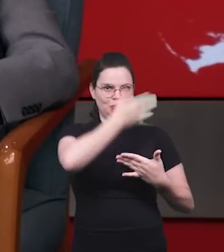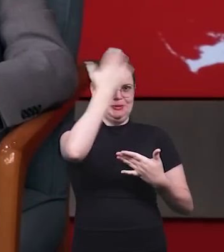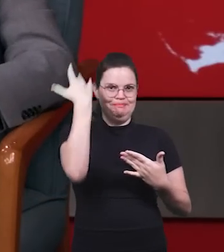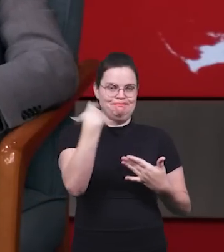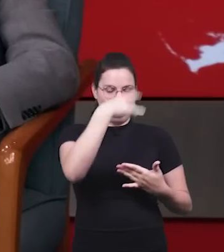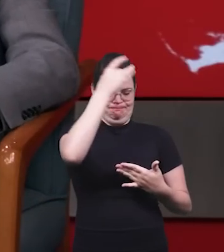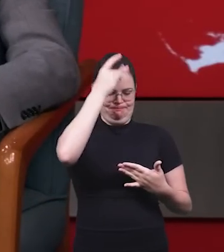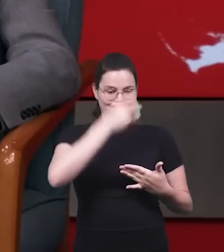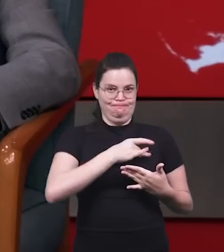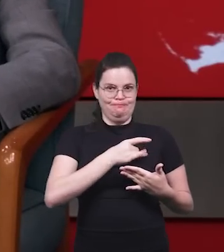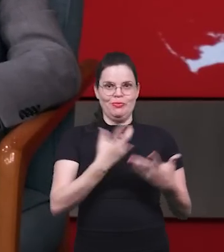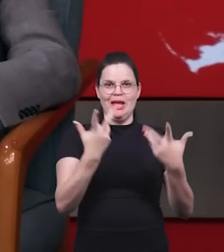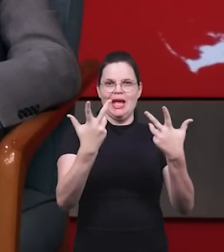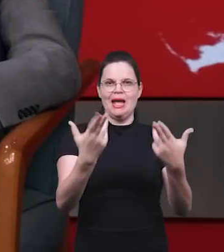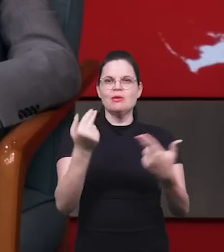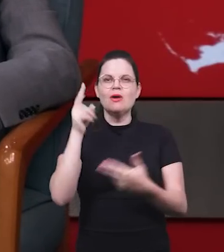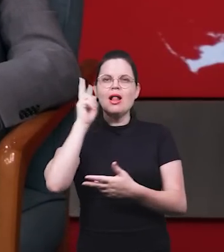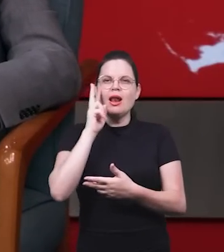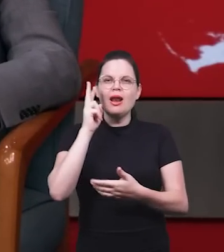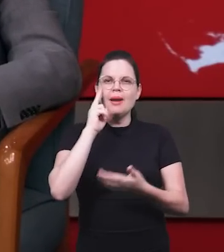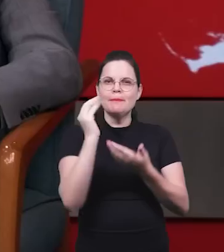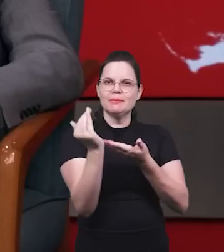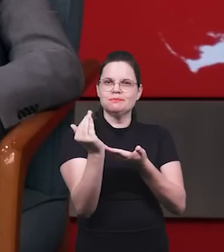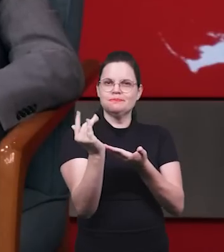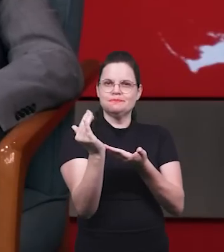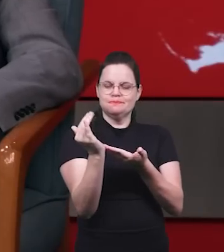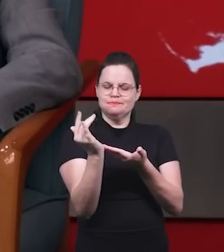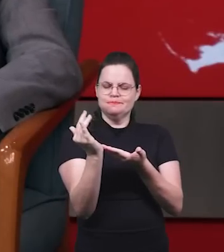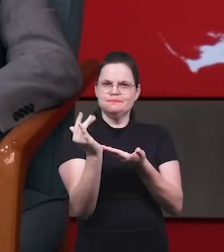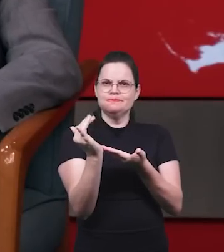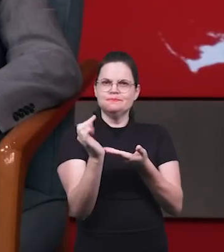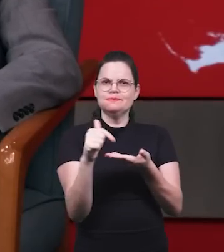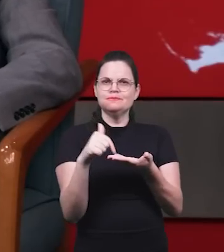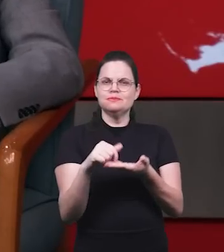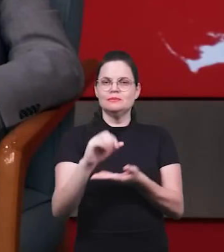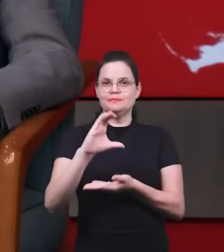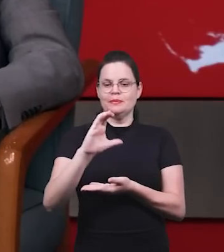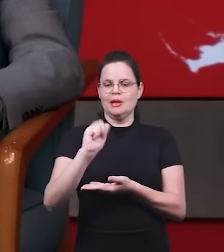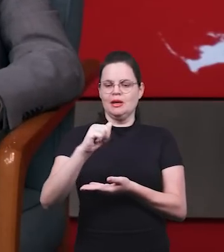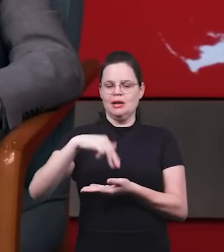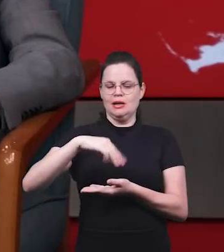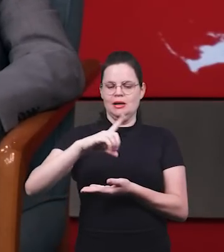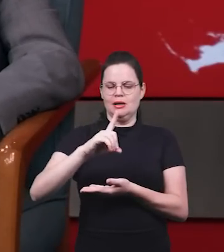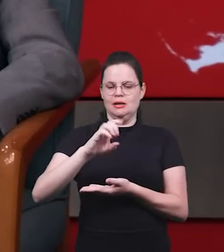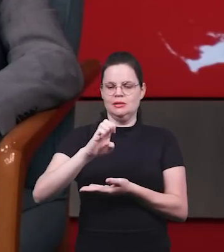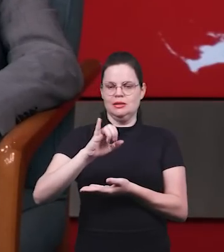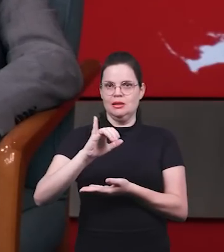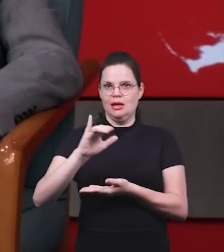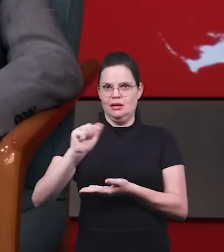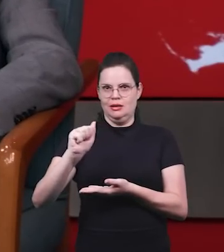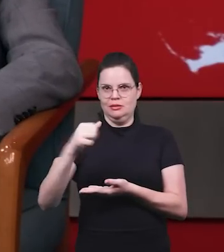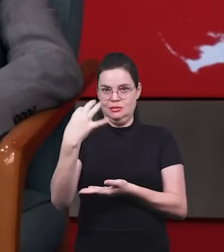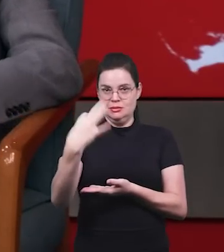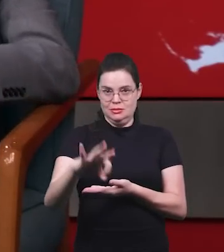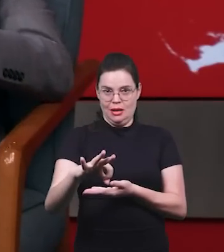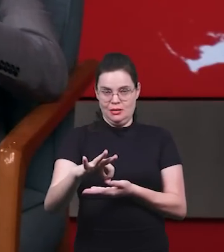cheia, você vai lá acender a candeia, e o que você vai ter? Luz.